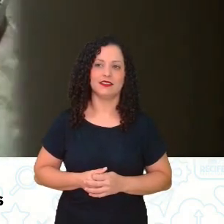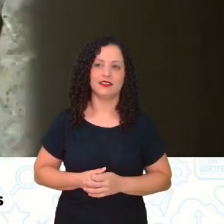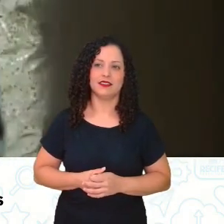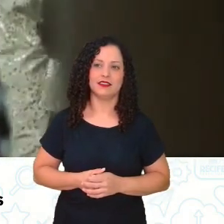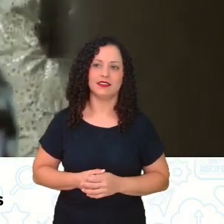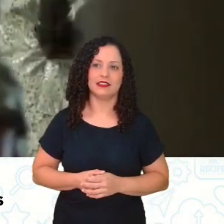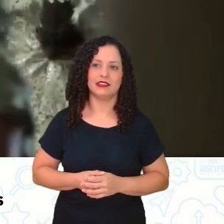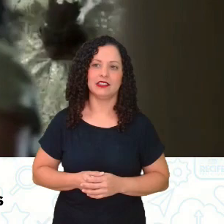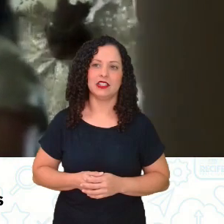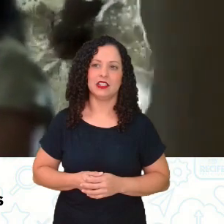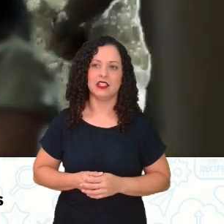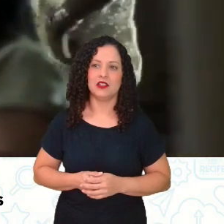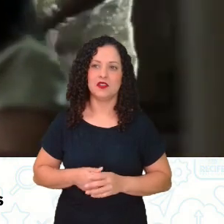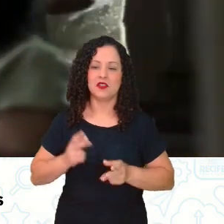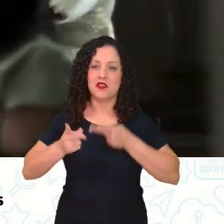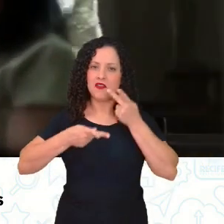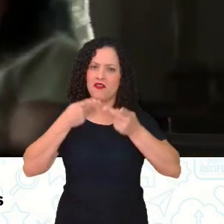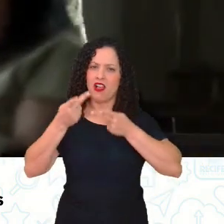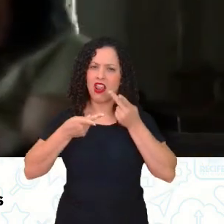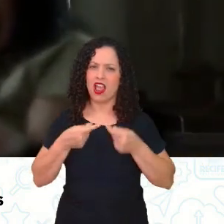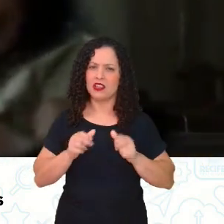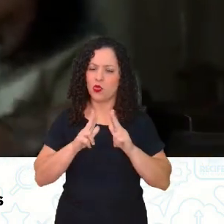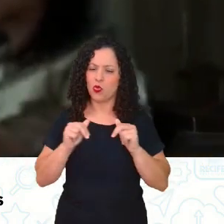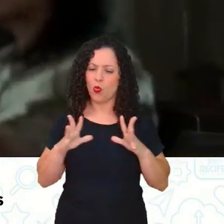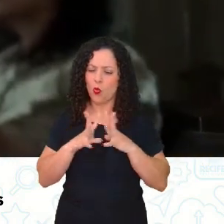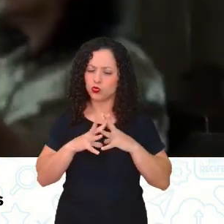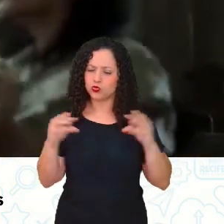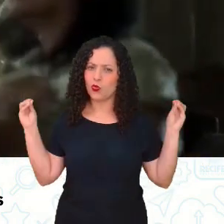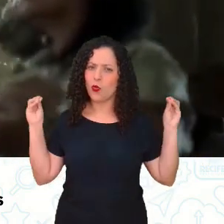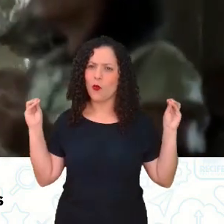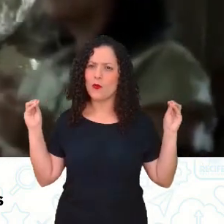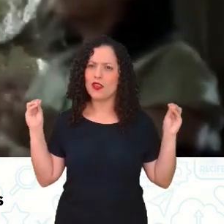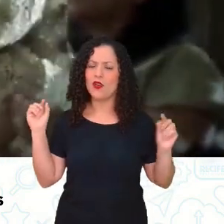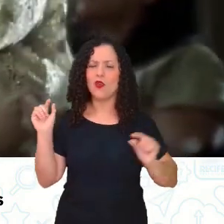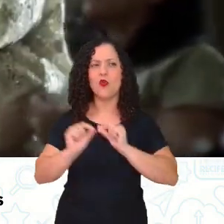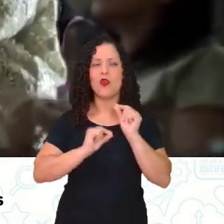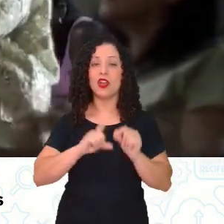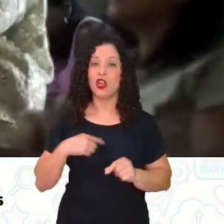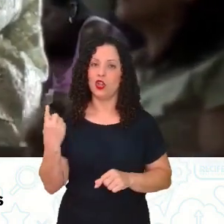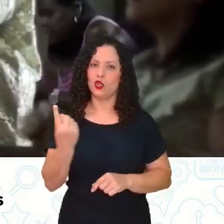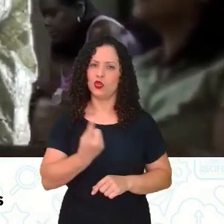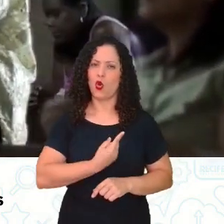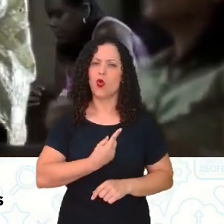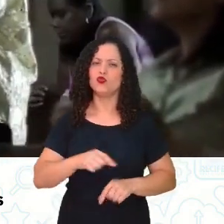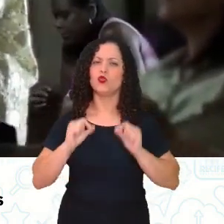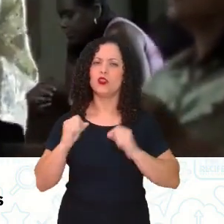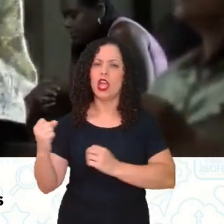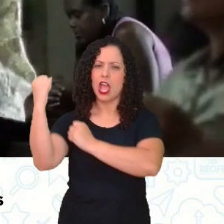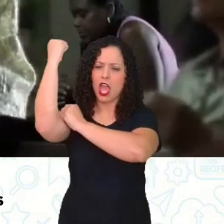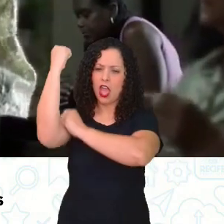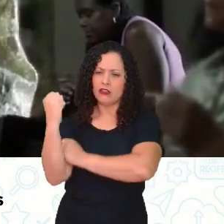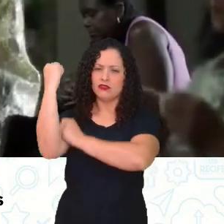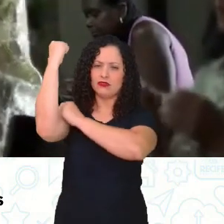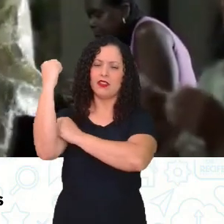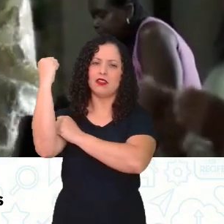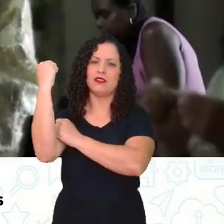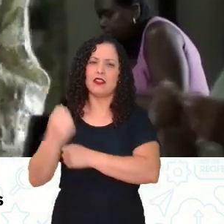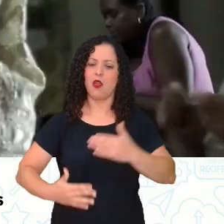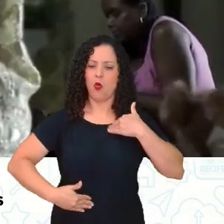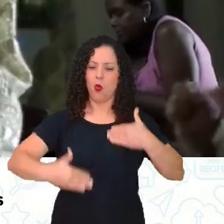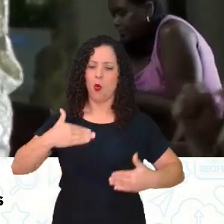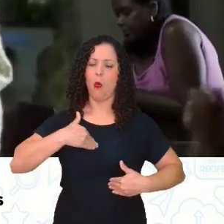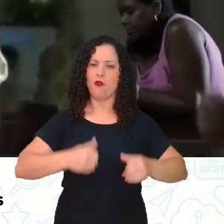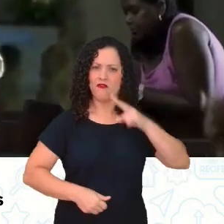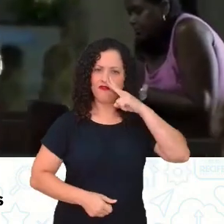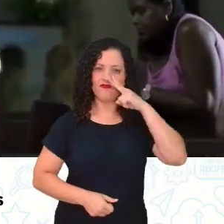Dizem que os rastros nunca desaparecem. Nós somos frutos da resistência e luta de um povo valente, dona Santinha.